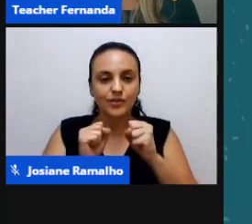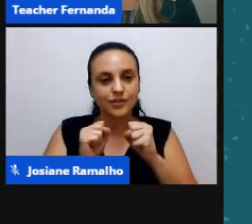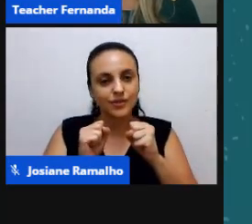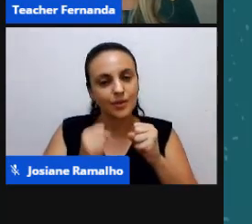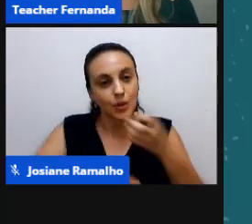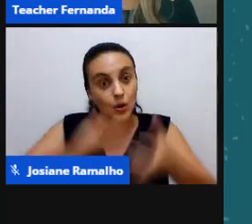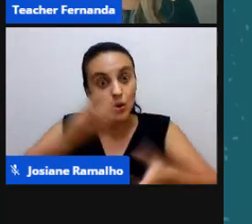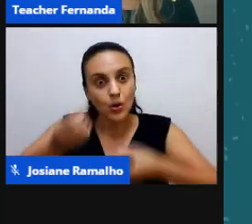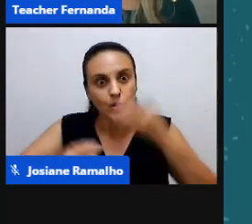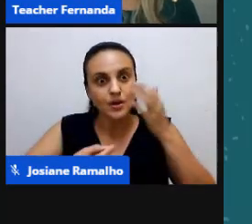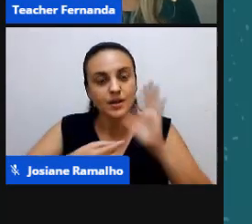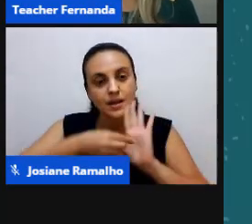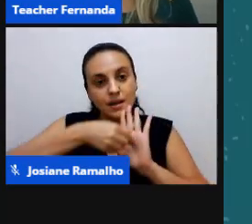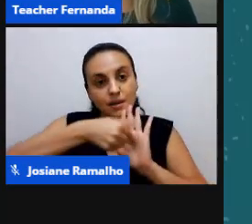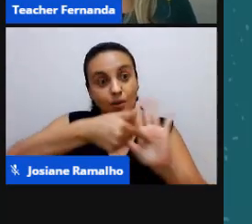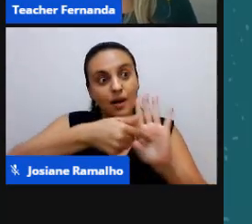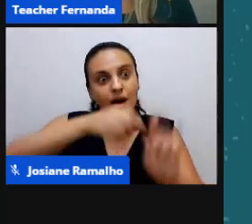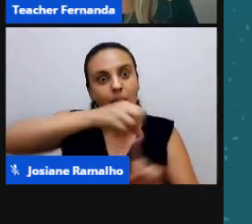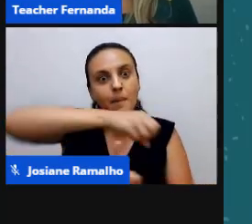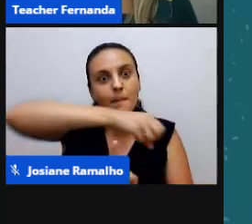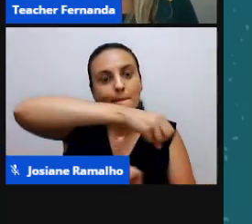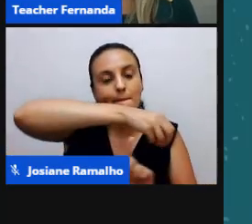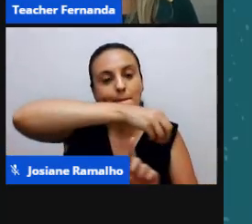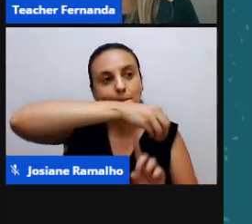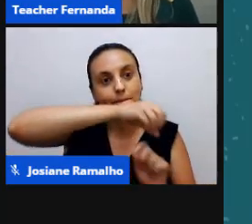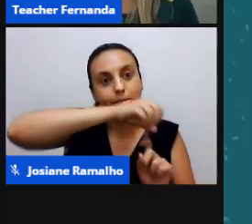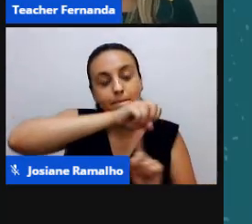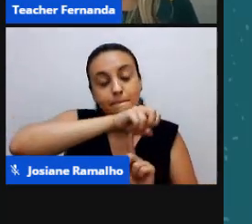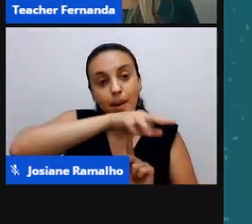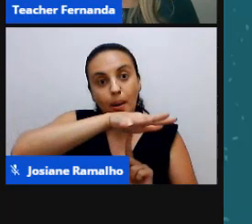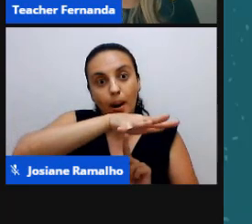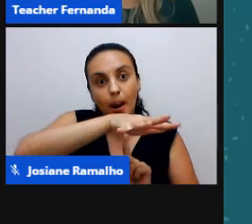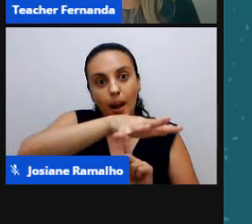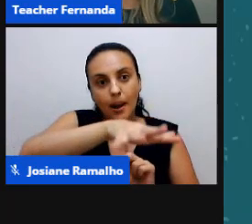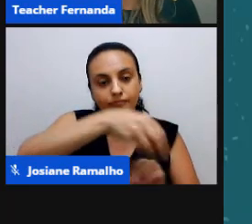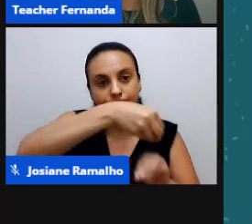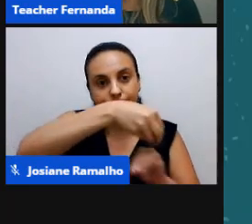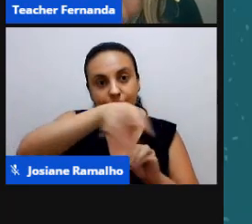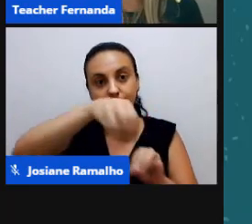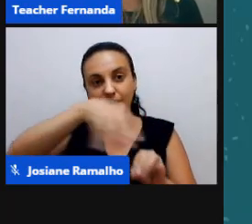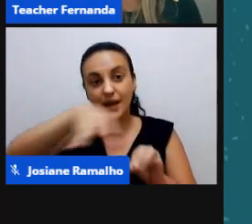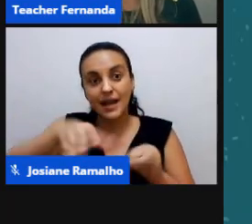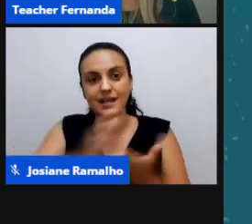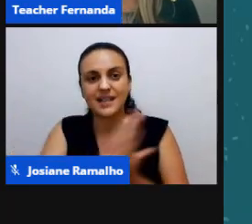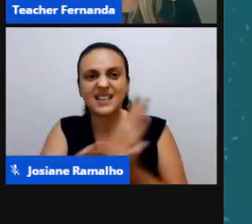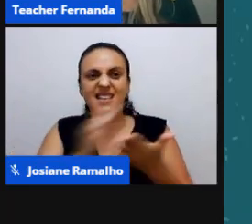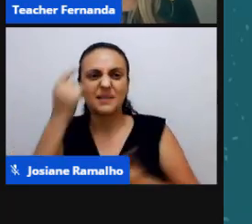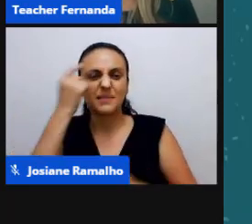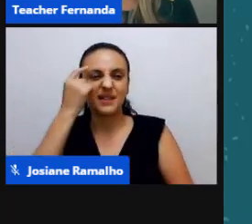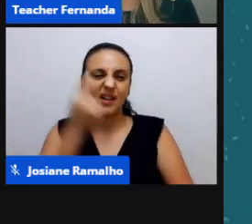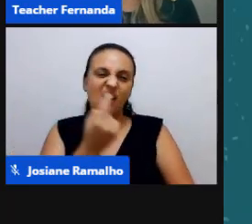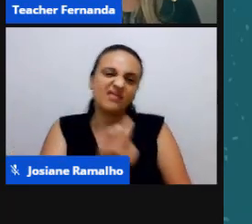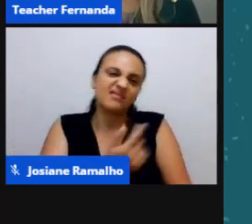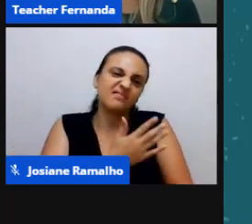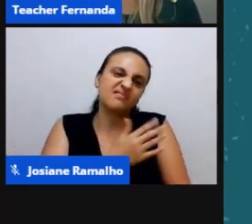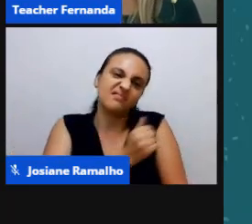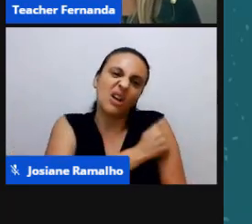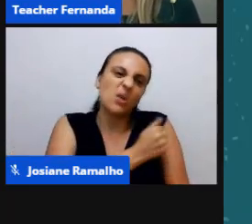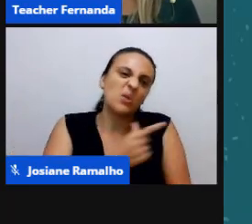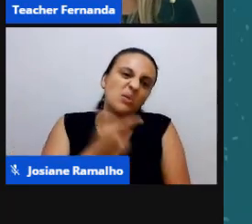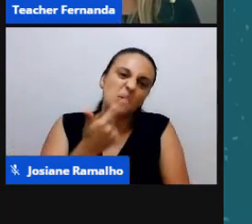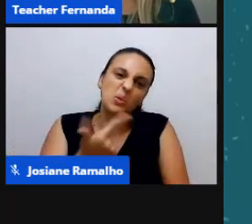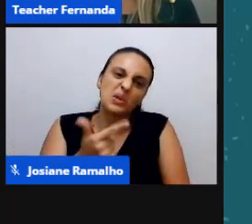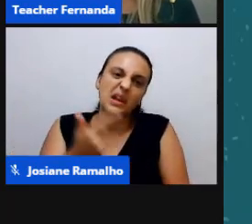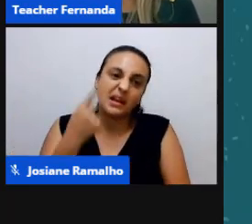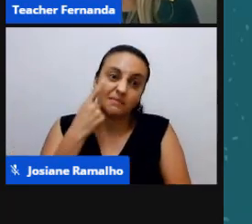pessoas. Às vezes você pode pensar, mas os meus alunos não têm interesse. Mas se você alcançar um aluno, 2 alunos, você já está cumprindo o